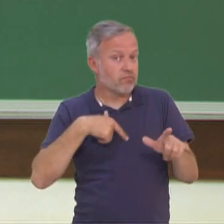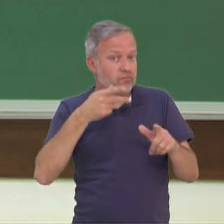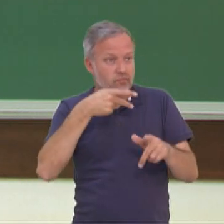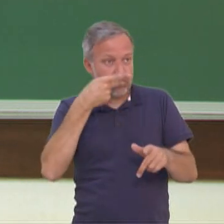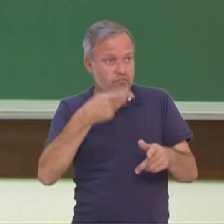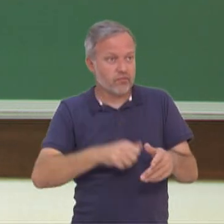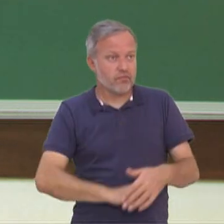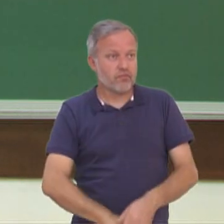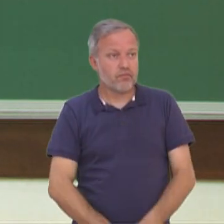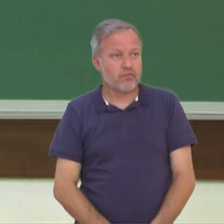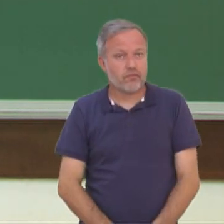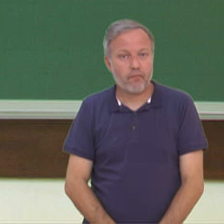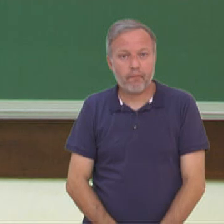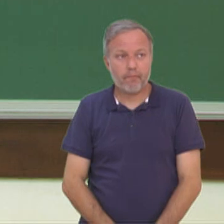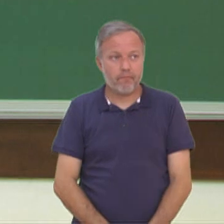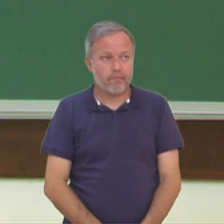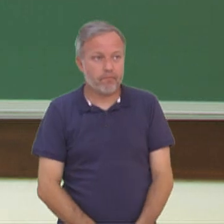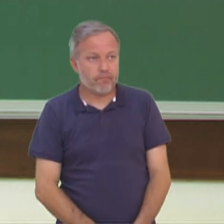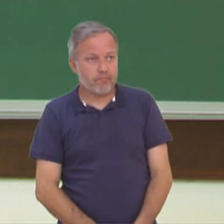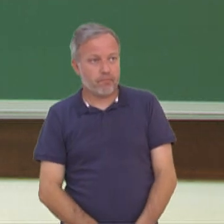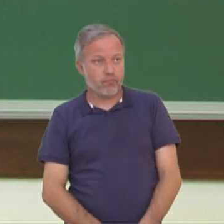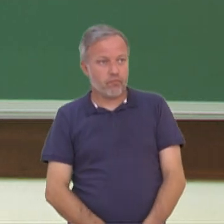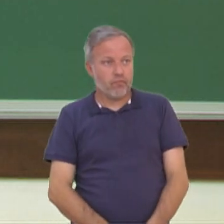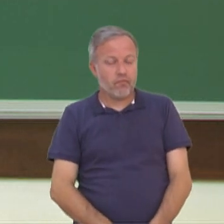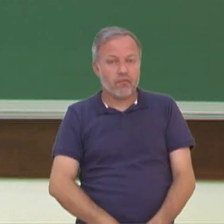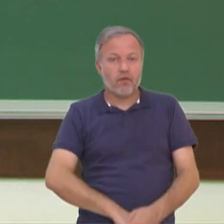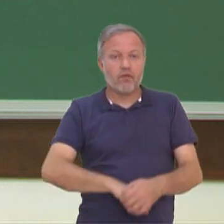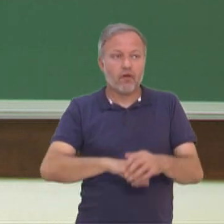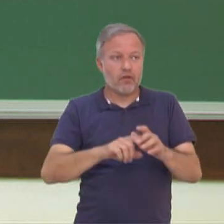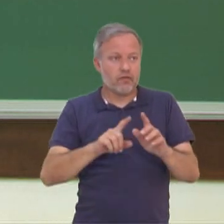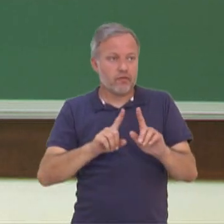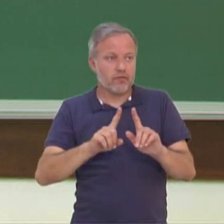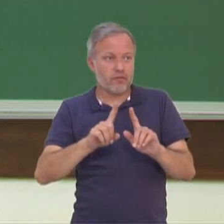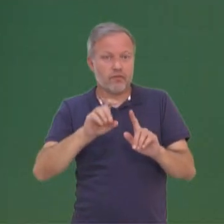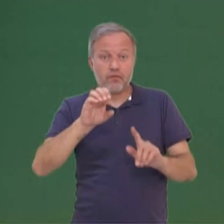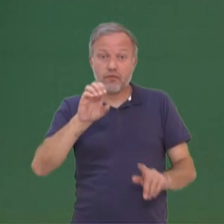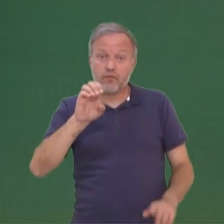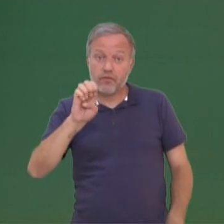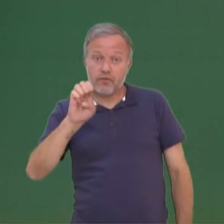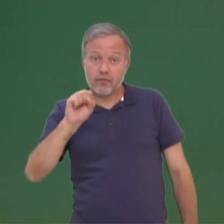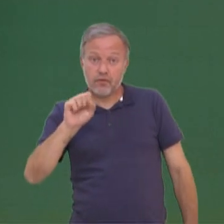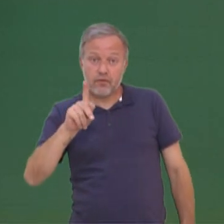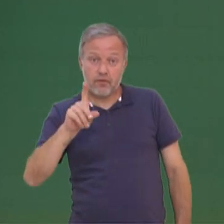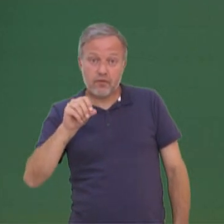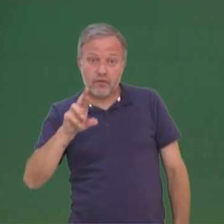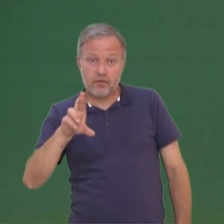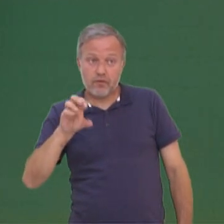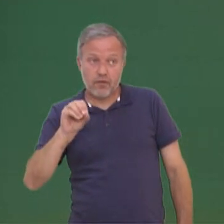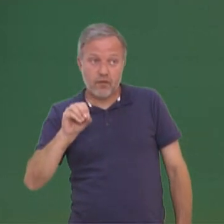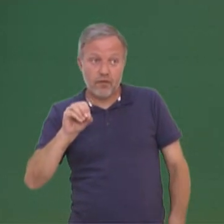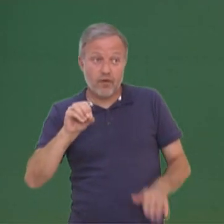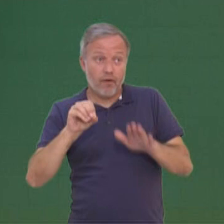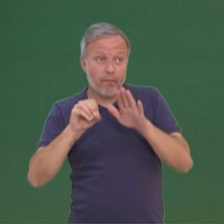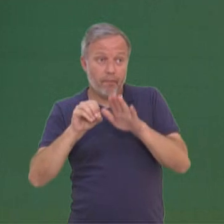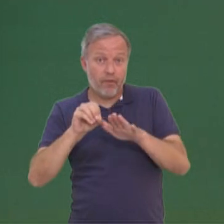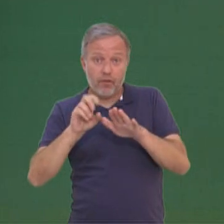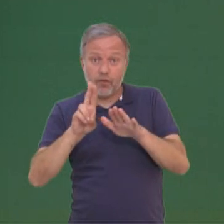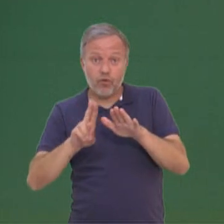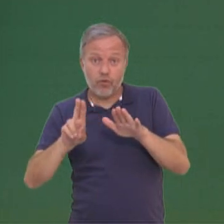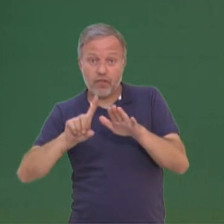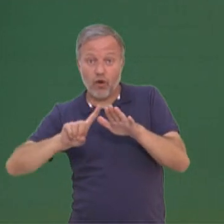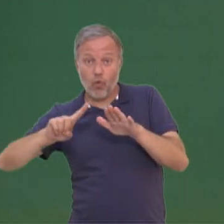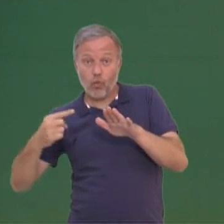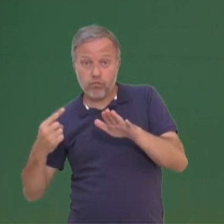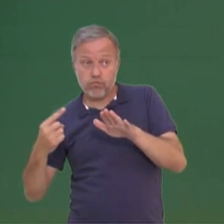para vocês. Olá, um esporo flagelado, que ele começa a parar de usar o flagelo